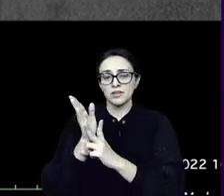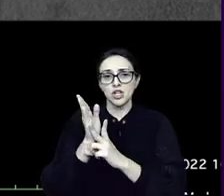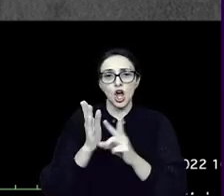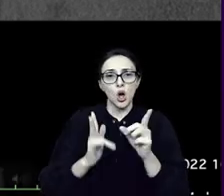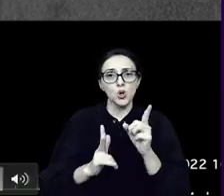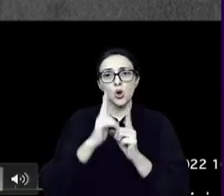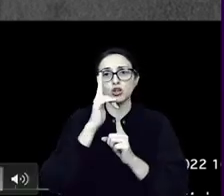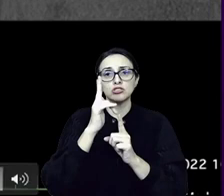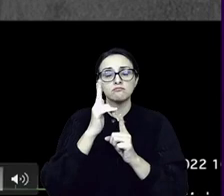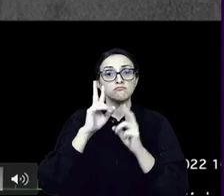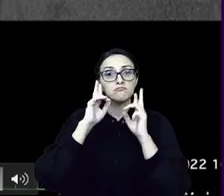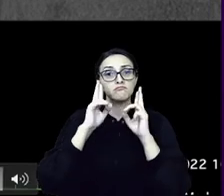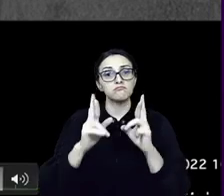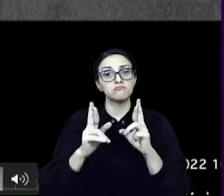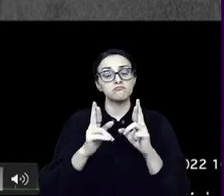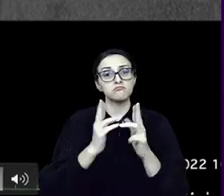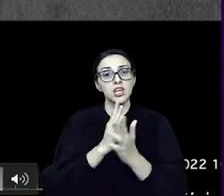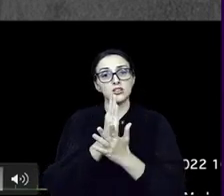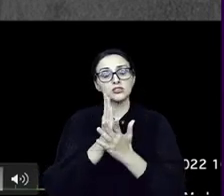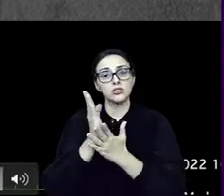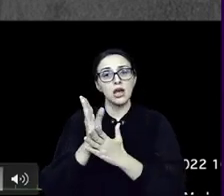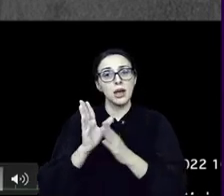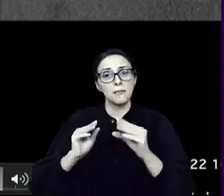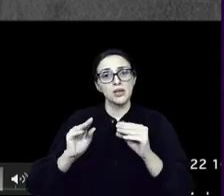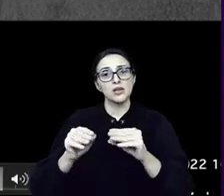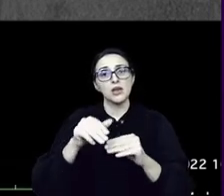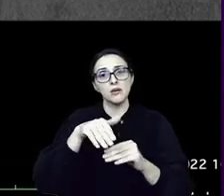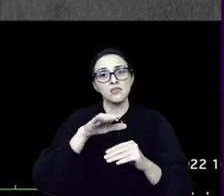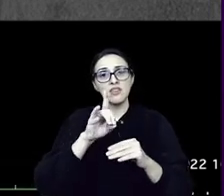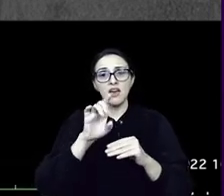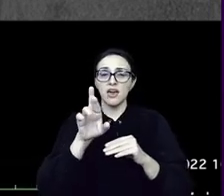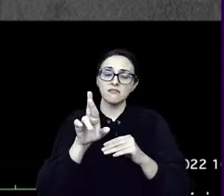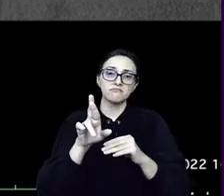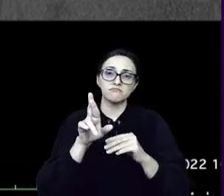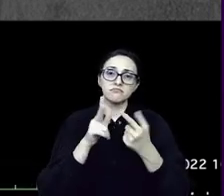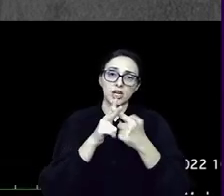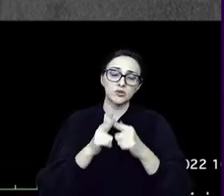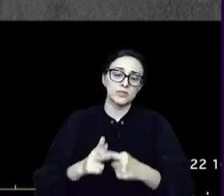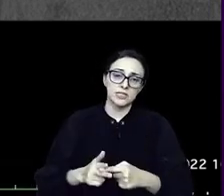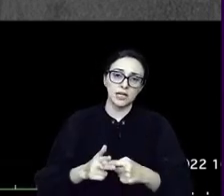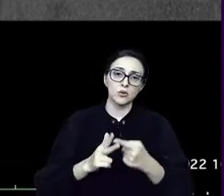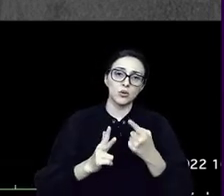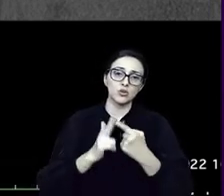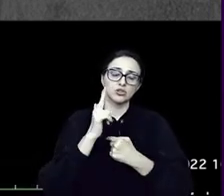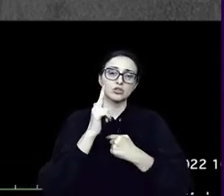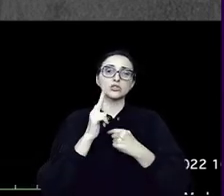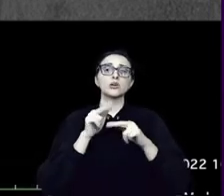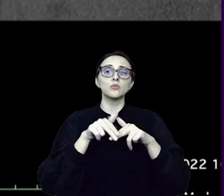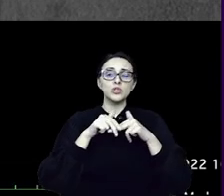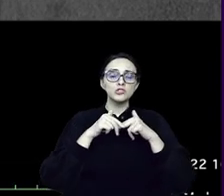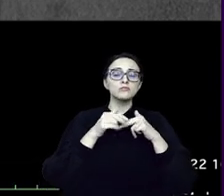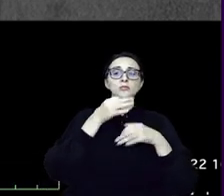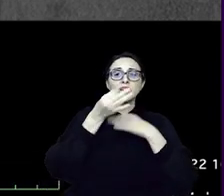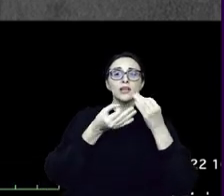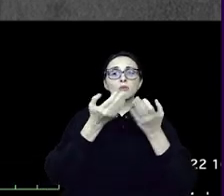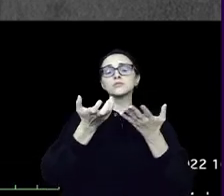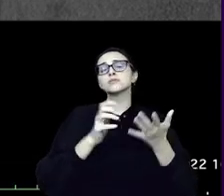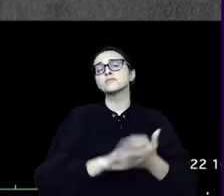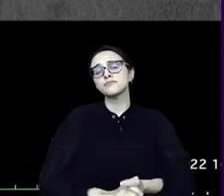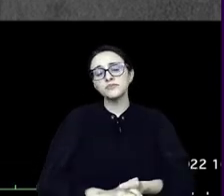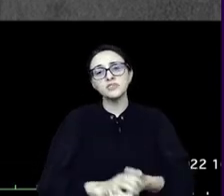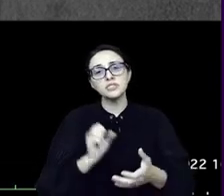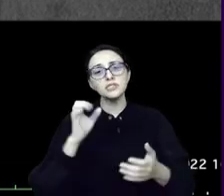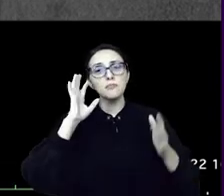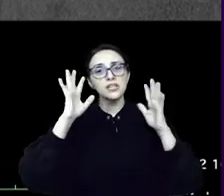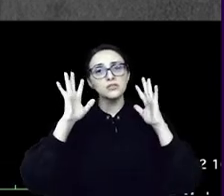respeitando o eixo? Por exemplo, quando a gente não pode mexer no MDR para ajustar esse corte. É isso que eu me refiro, eu queria saber a opinião de vocês. Se vocês já